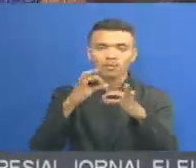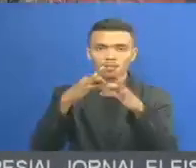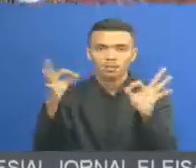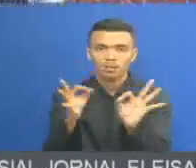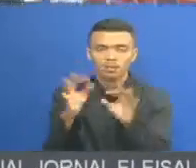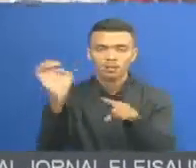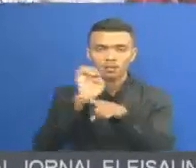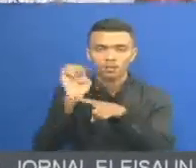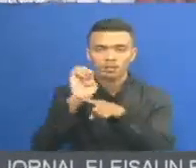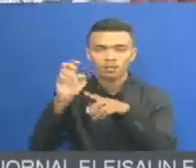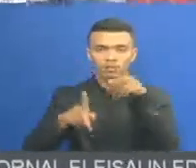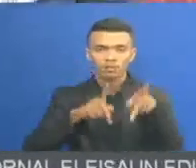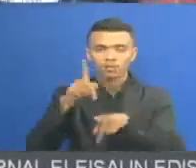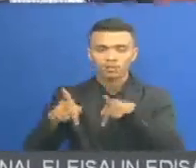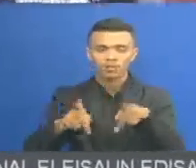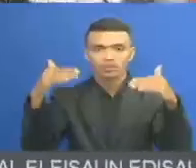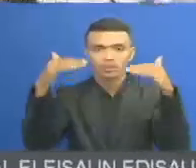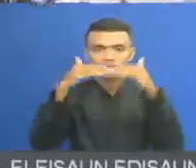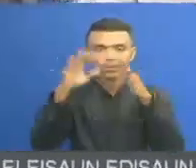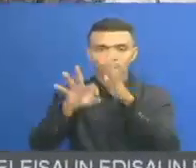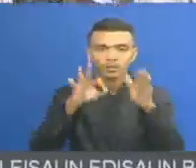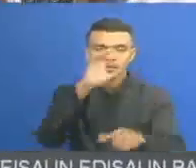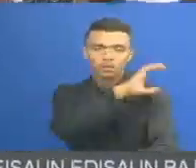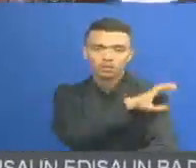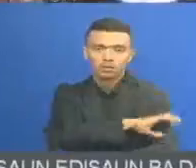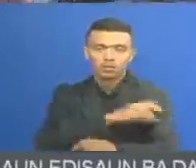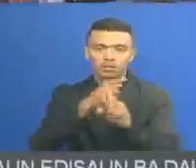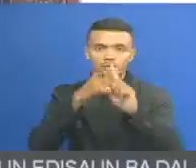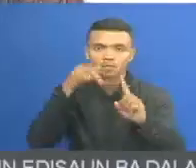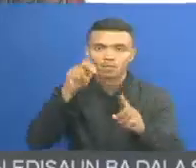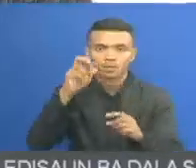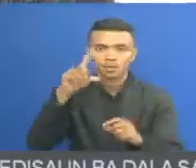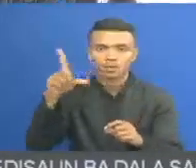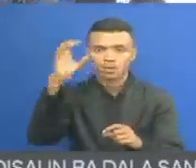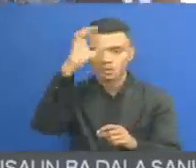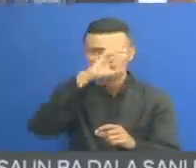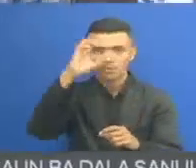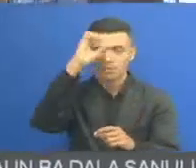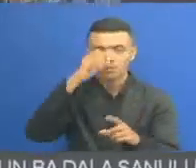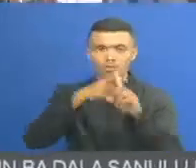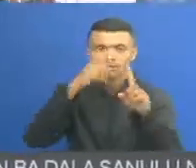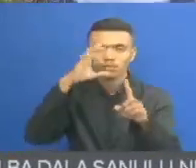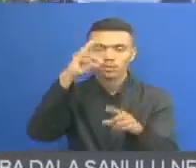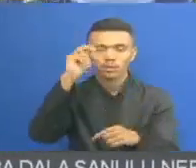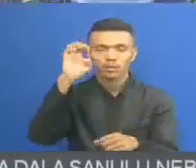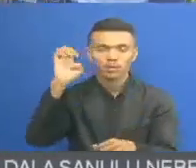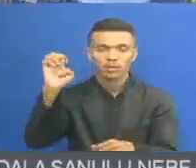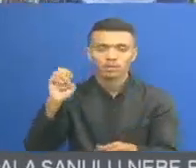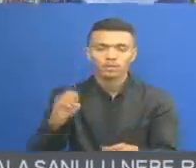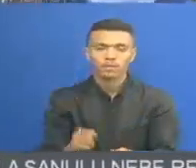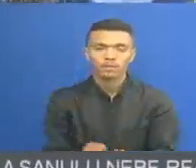economia povo nian. Mini campanha ne retan segurança máximo husi PNTeli no observa direita husi Comissão Nacional